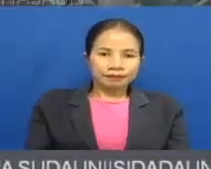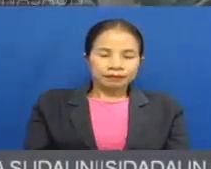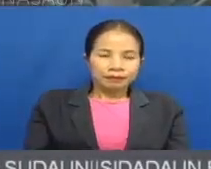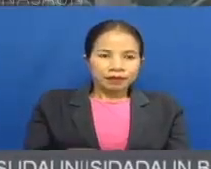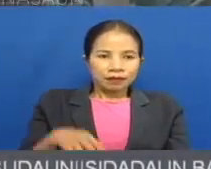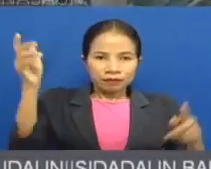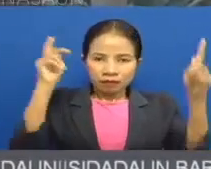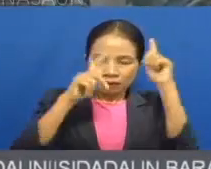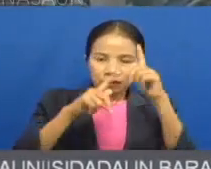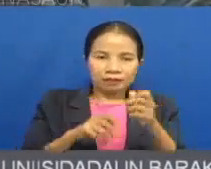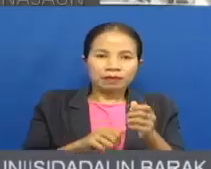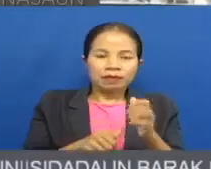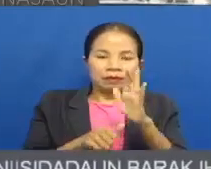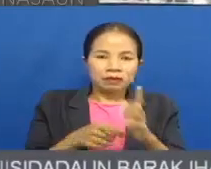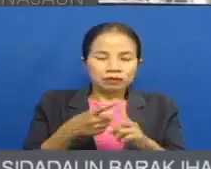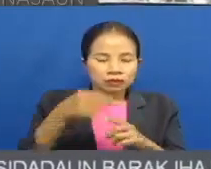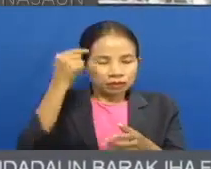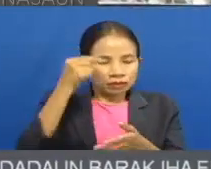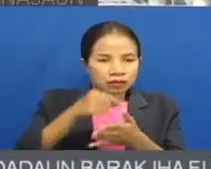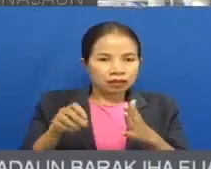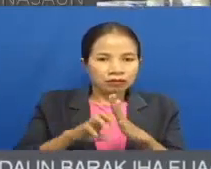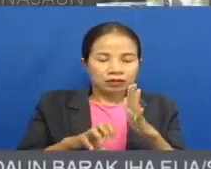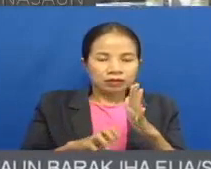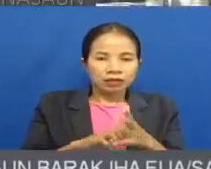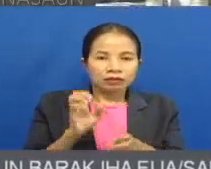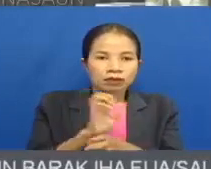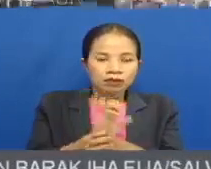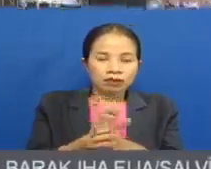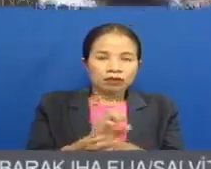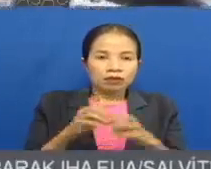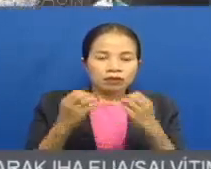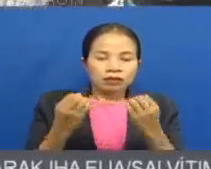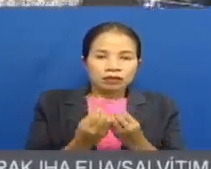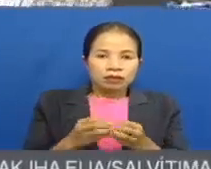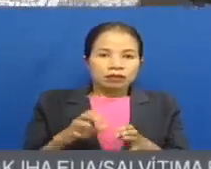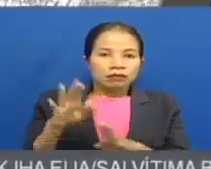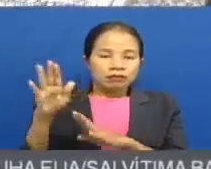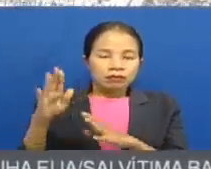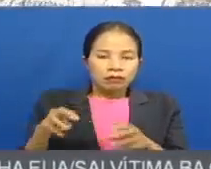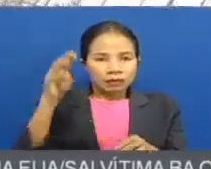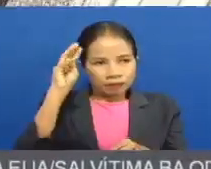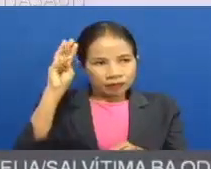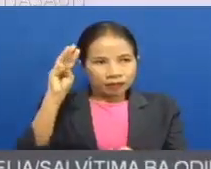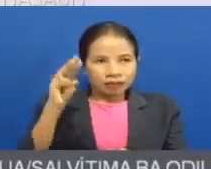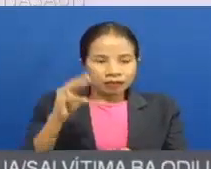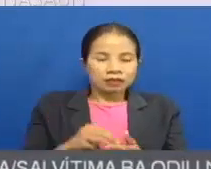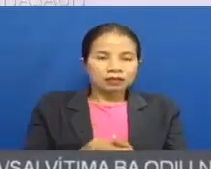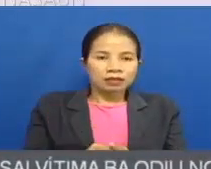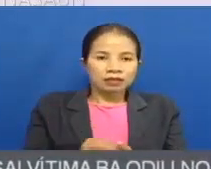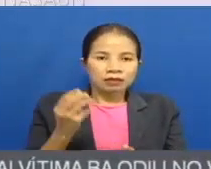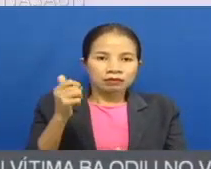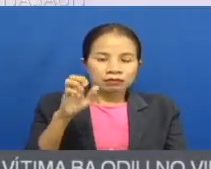Assunto ne apresenta o secretário de Estado dos Assuntos, Toponomia, Organização Urbana, Ministério, Administração Estatal,